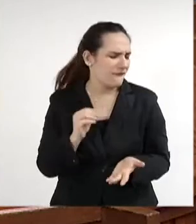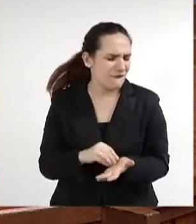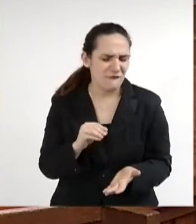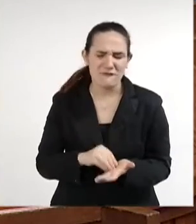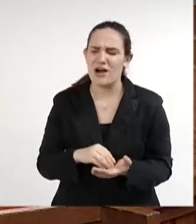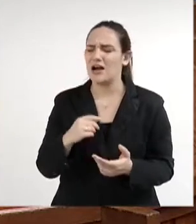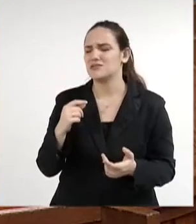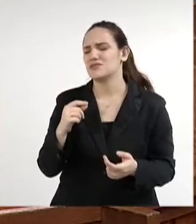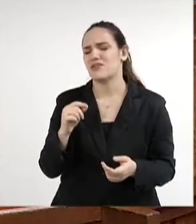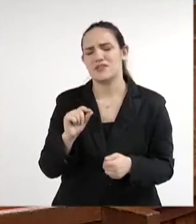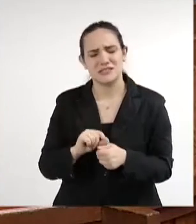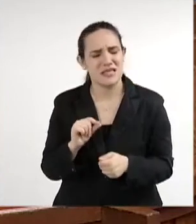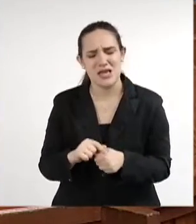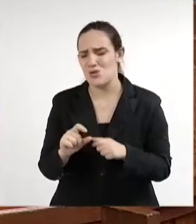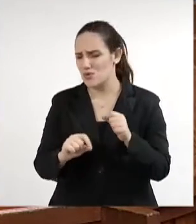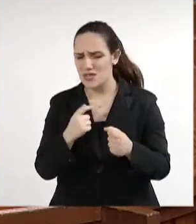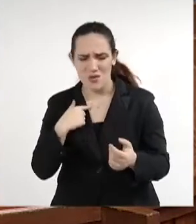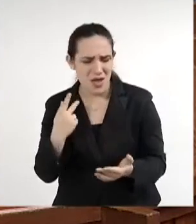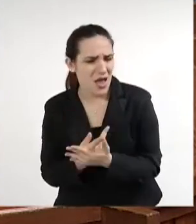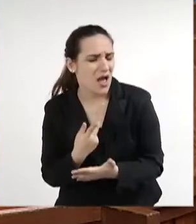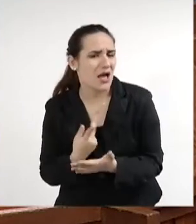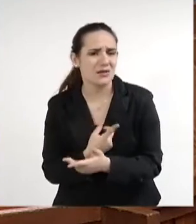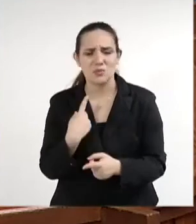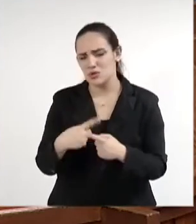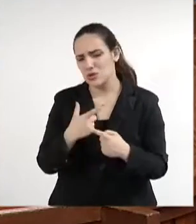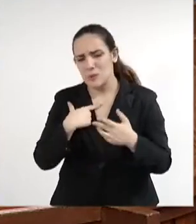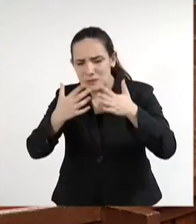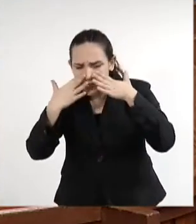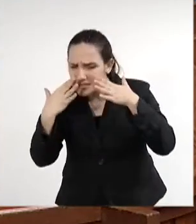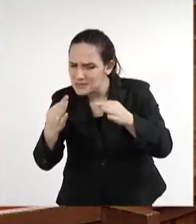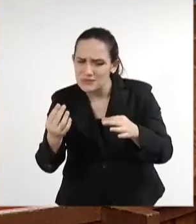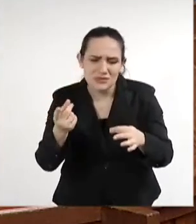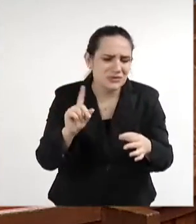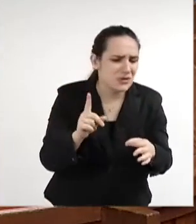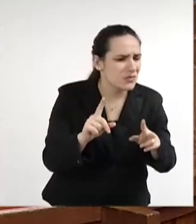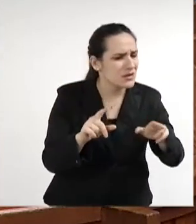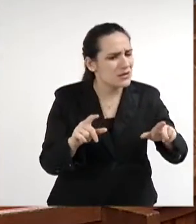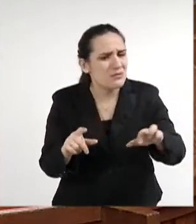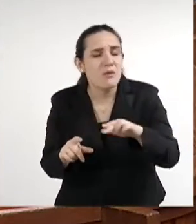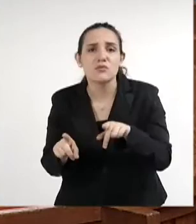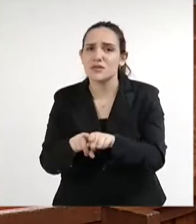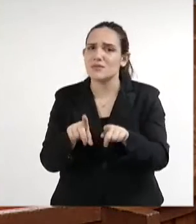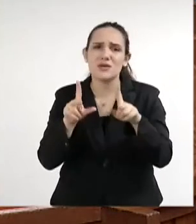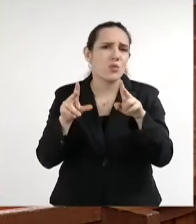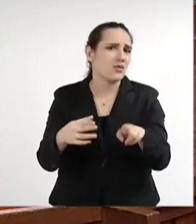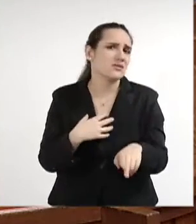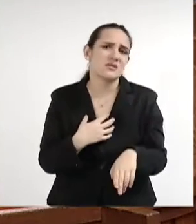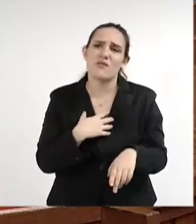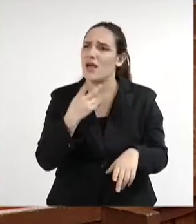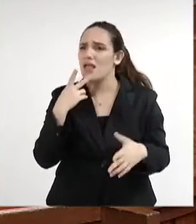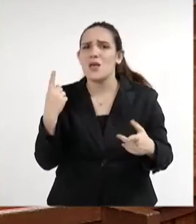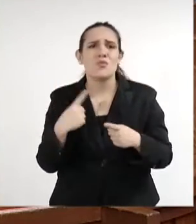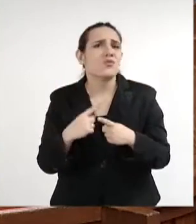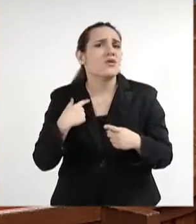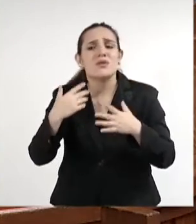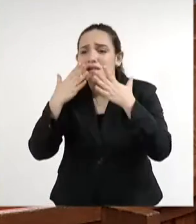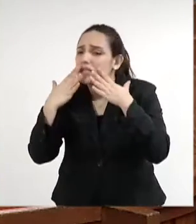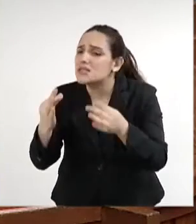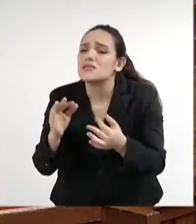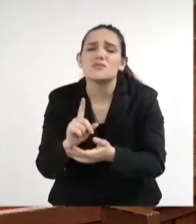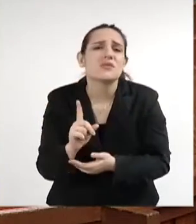é que nós fizemos? Por que é que nós não vimos os sinais? Os irmãos dessa criança da mesma forma. Por que é que eu não dei mais